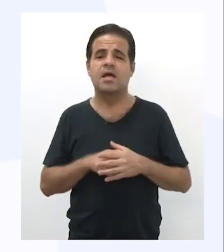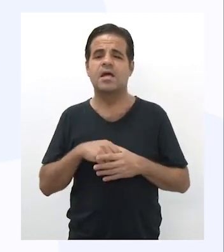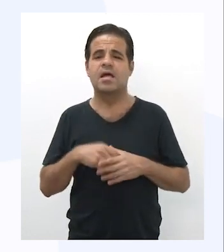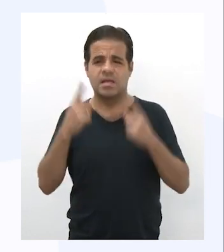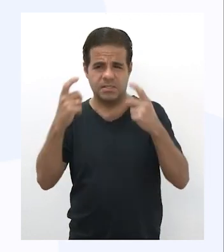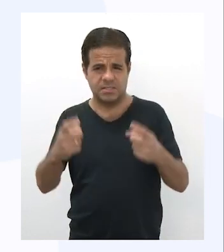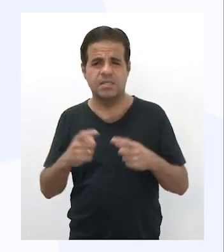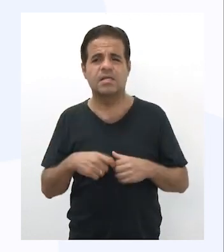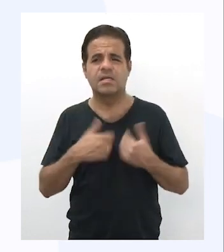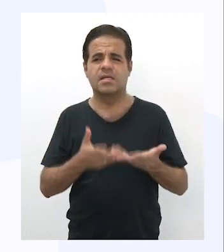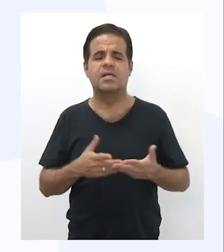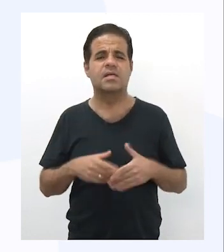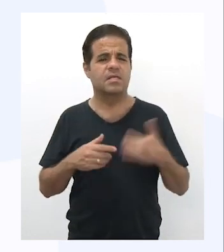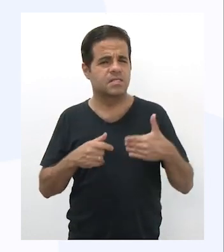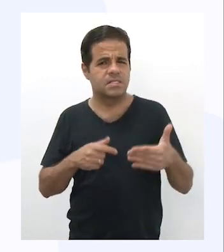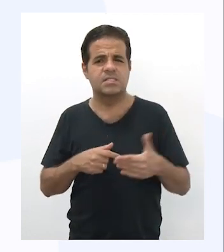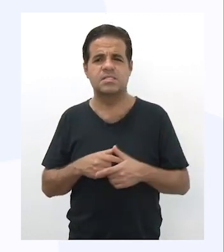forma pejorativa até de